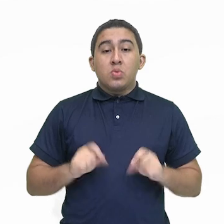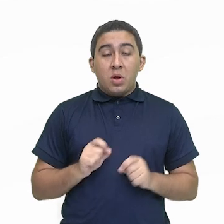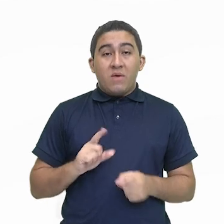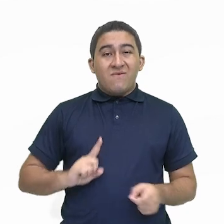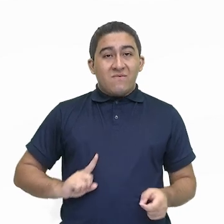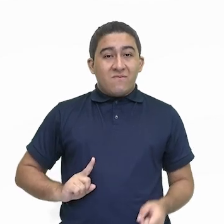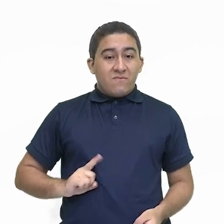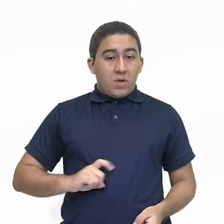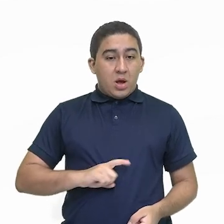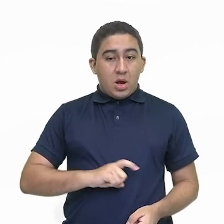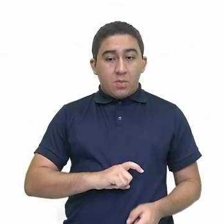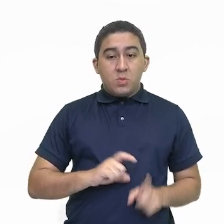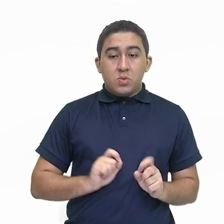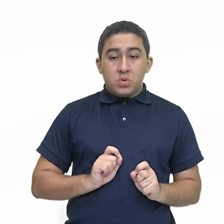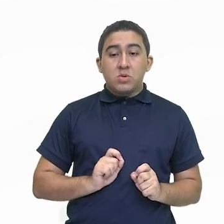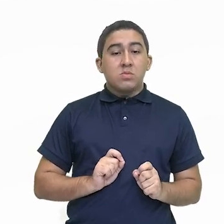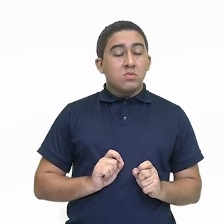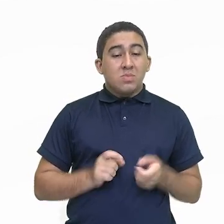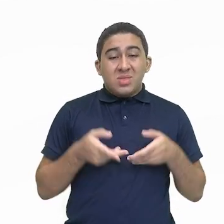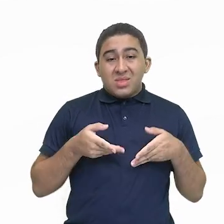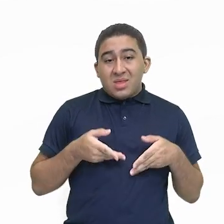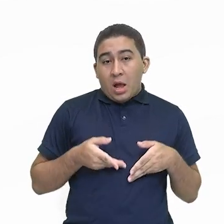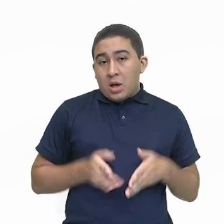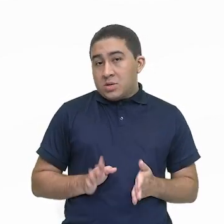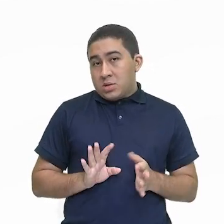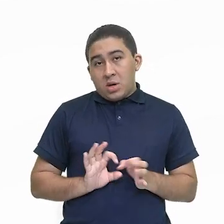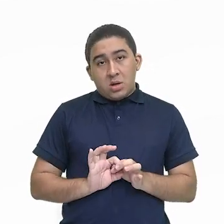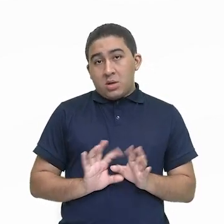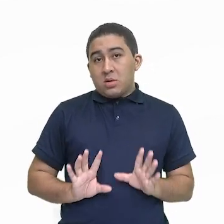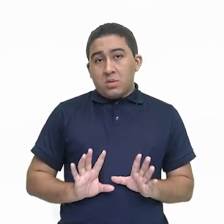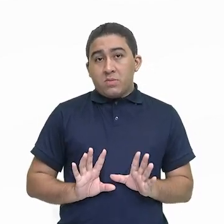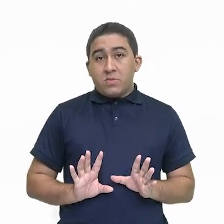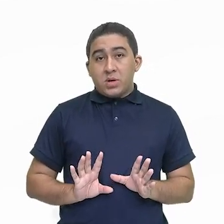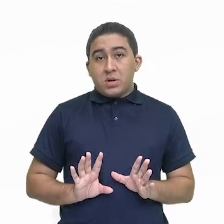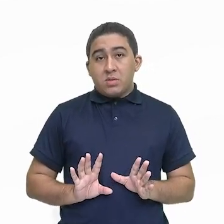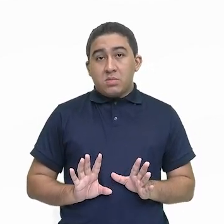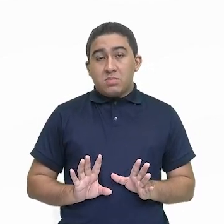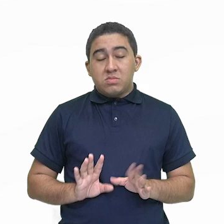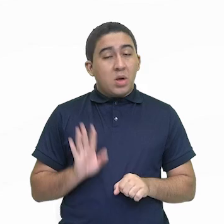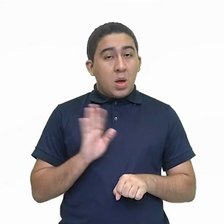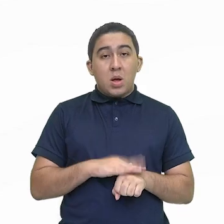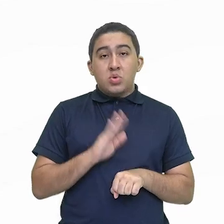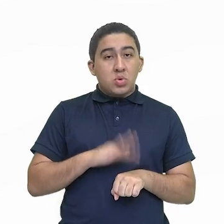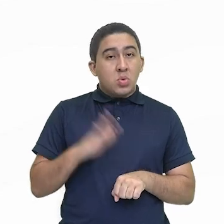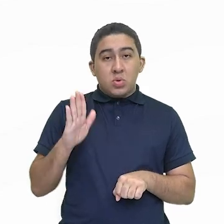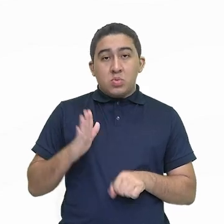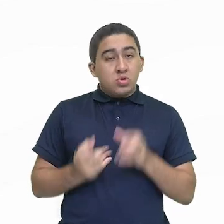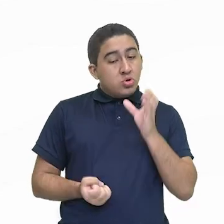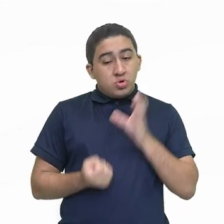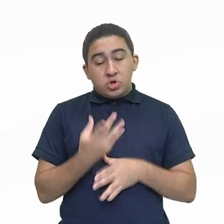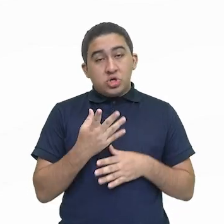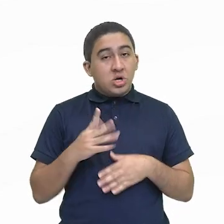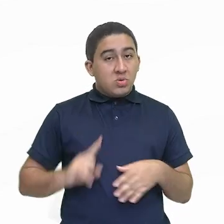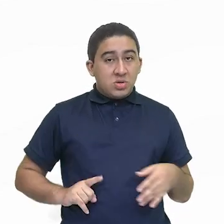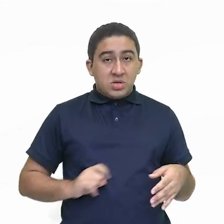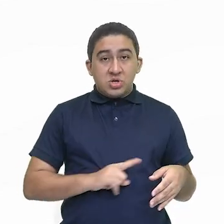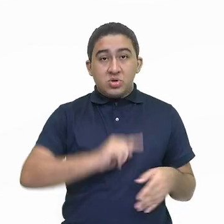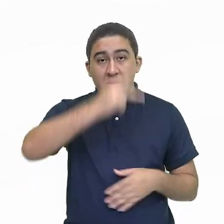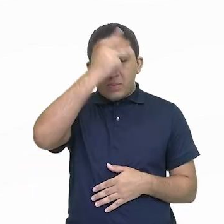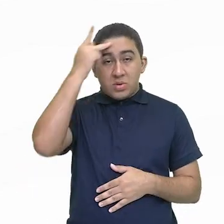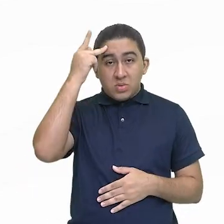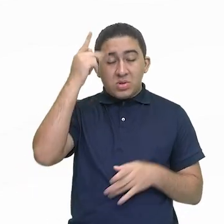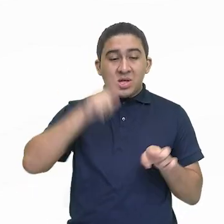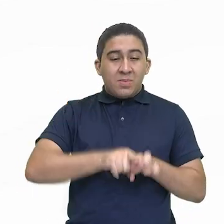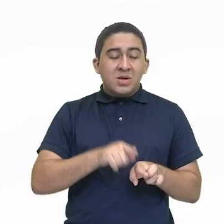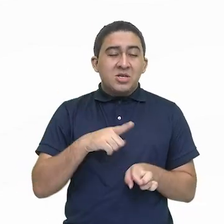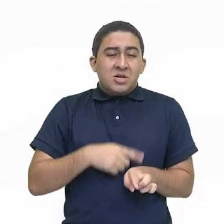vermes, eles tinham ali geração espontânea, né? Eles surgiam no intestino daqueles indivíduos e dava